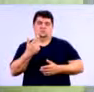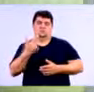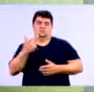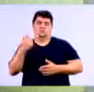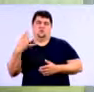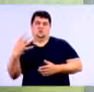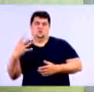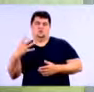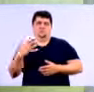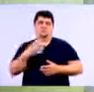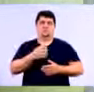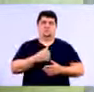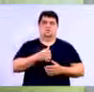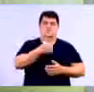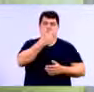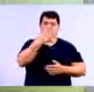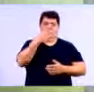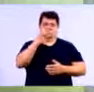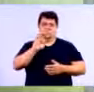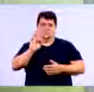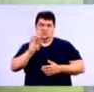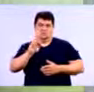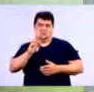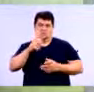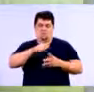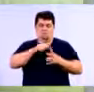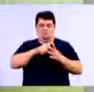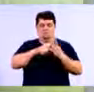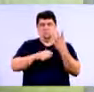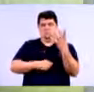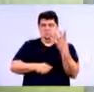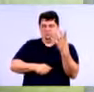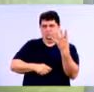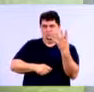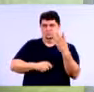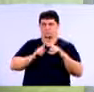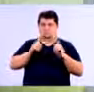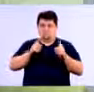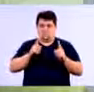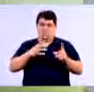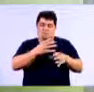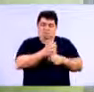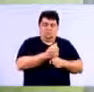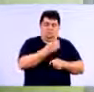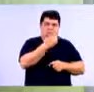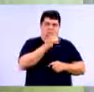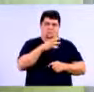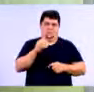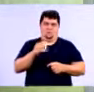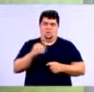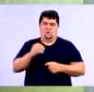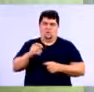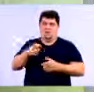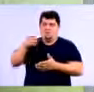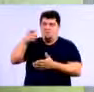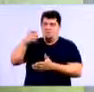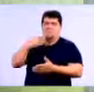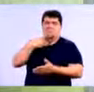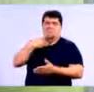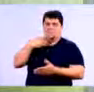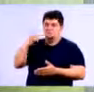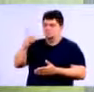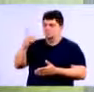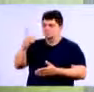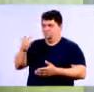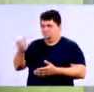14. 140 de rentabilidade em 4 meses, mais os R$1.000. Então o banco ganhou 1.600 e agora tem que me